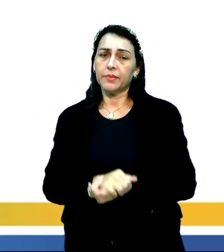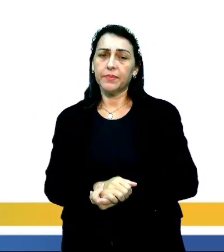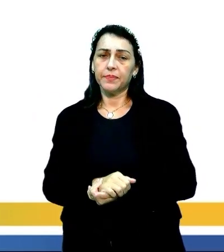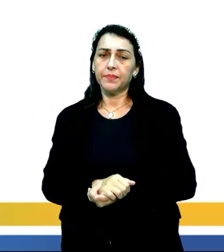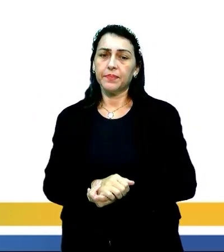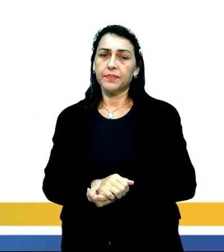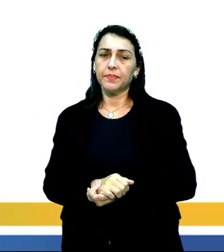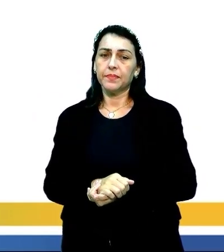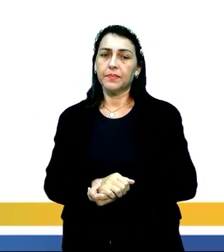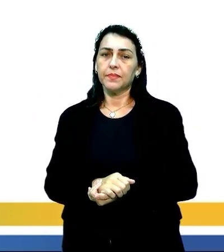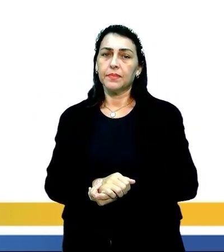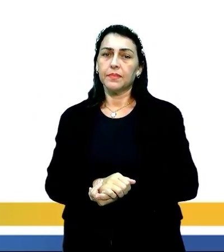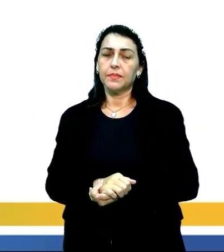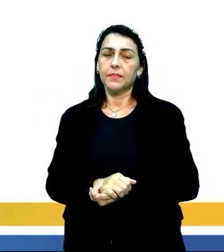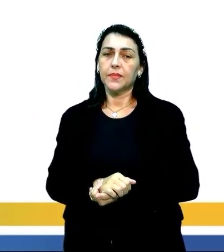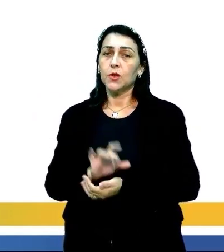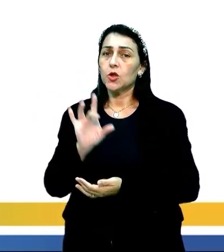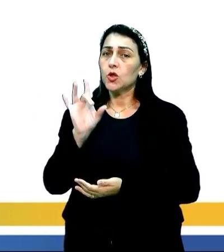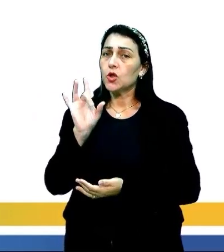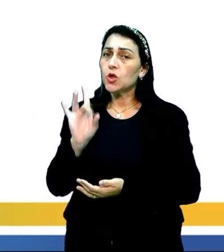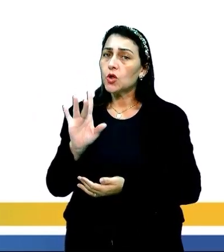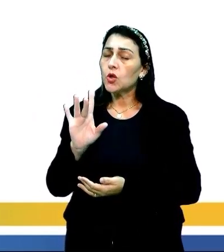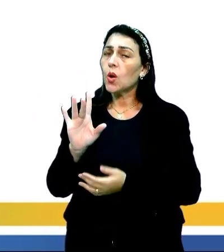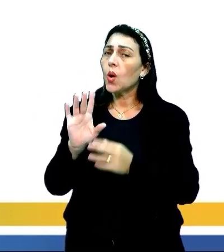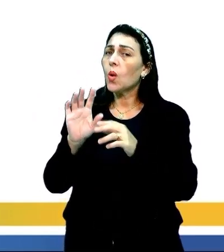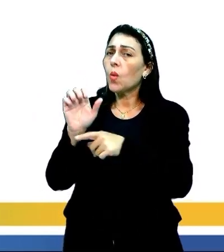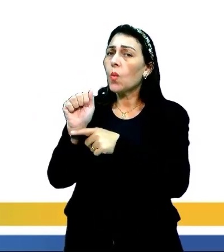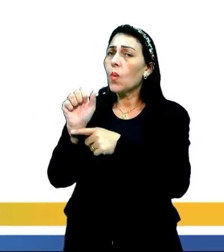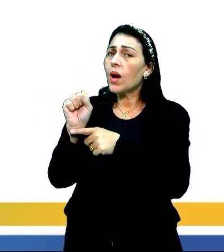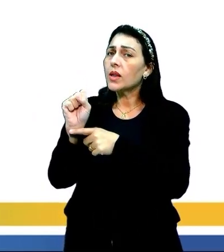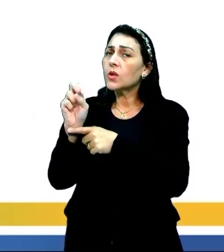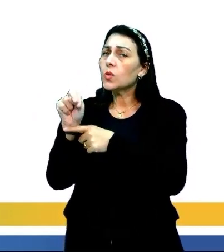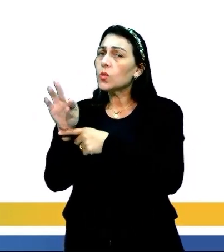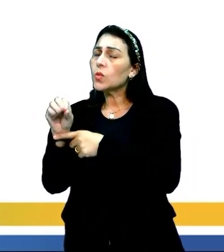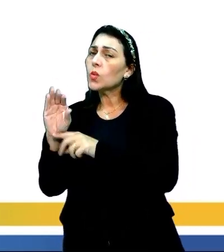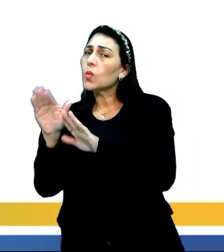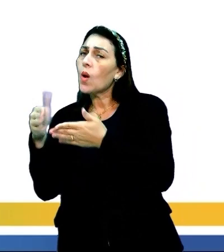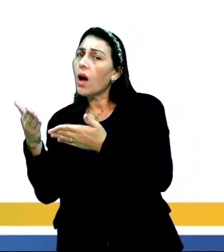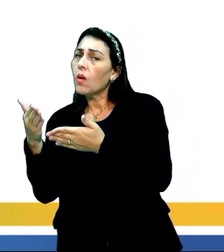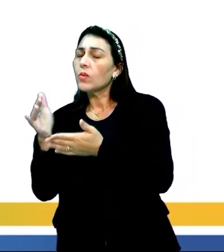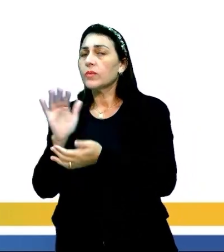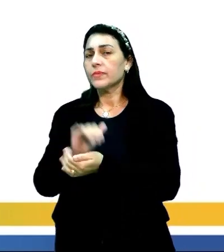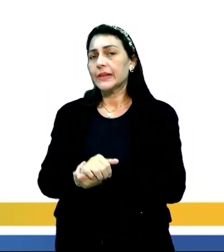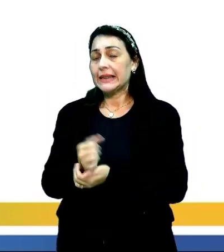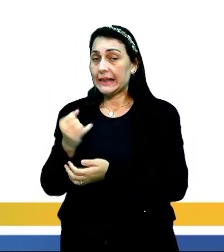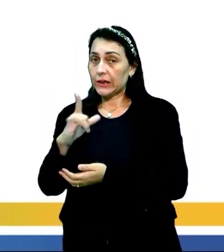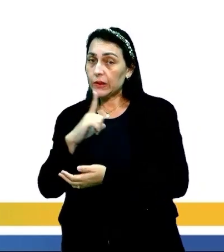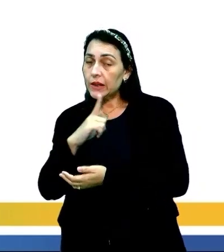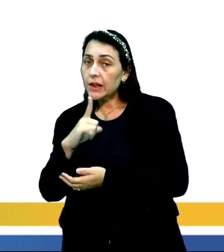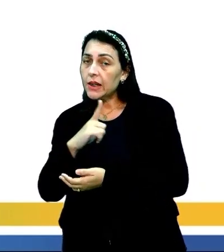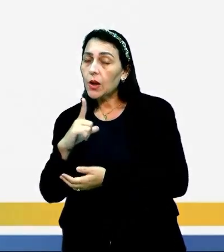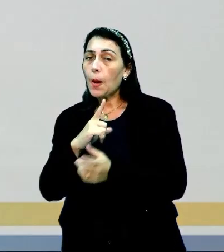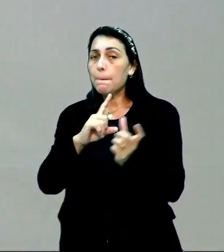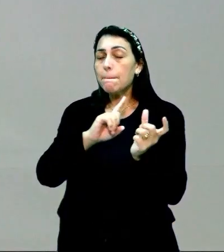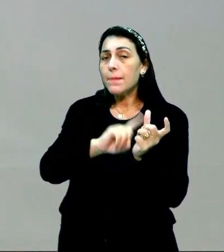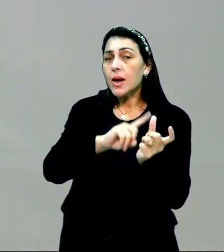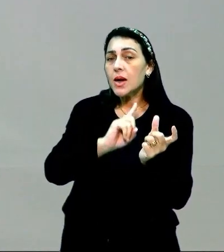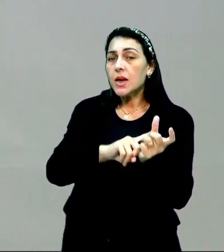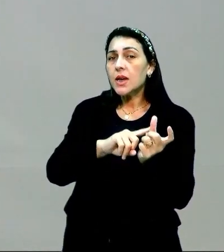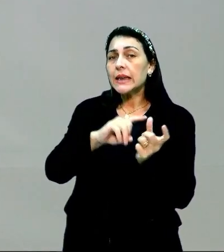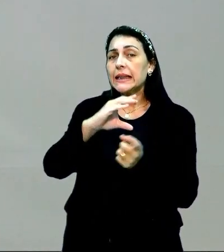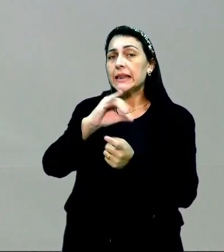esse? É só a parte do assunto. E qual seria esse tema, professora? Por exemplo, se eu tenho a